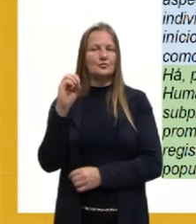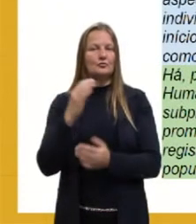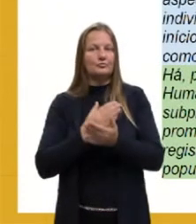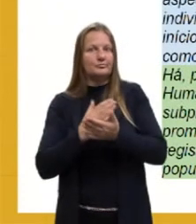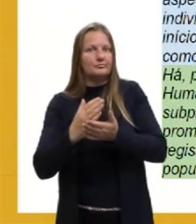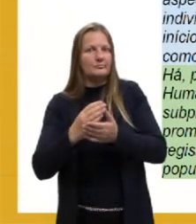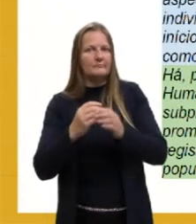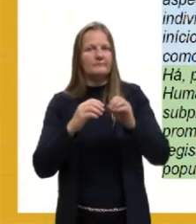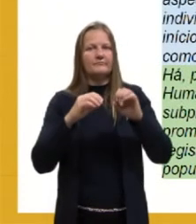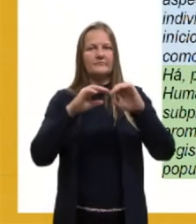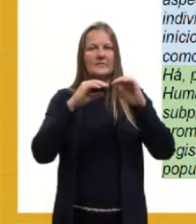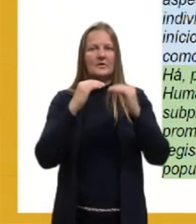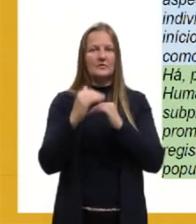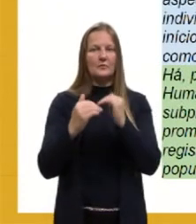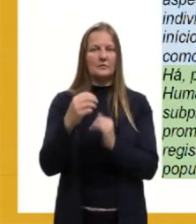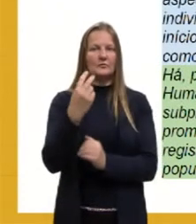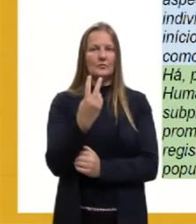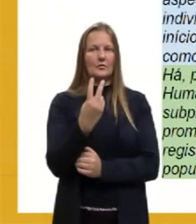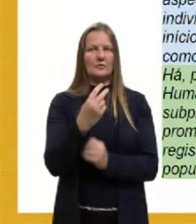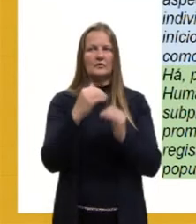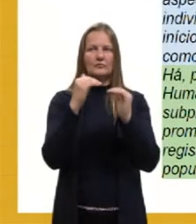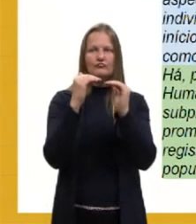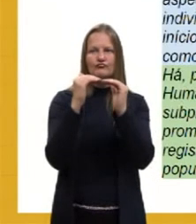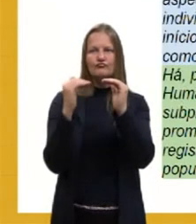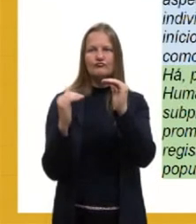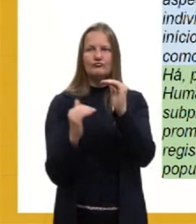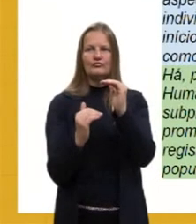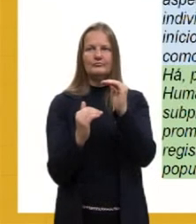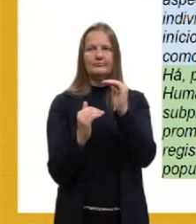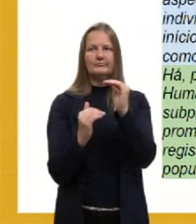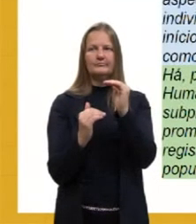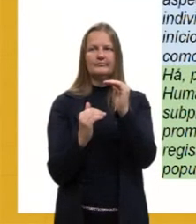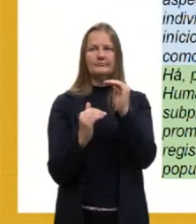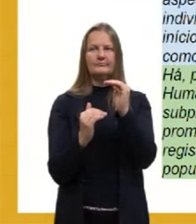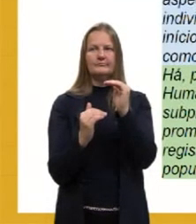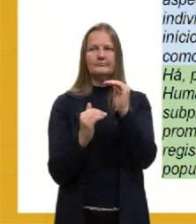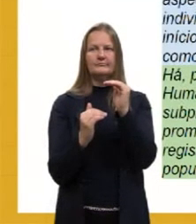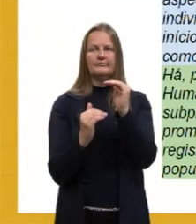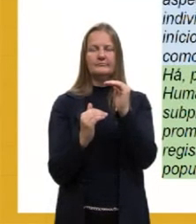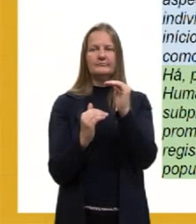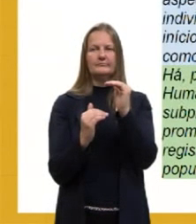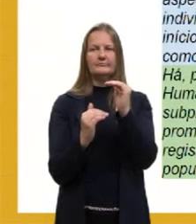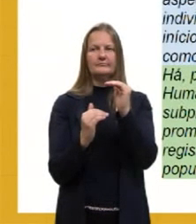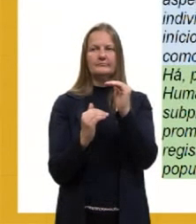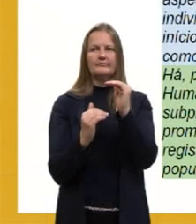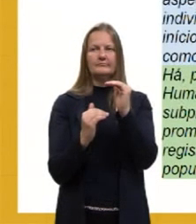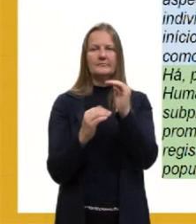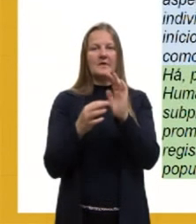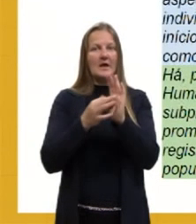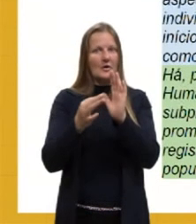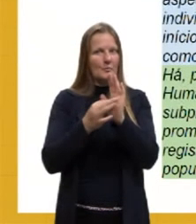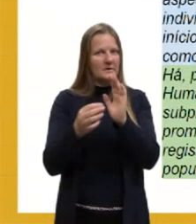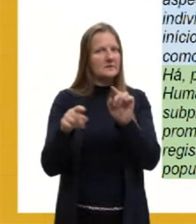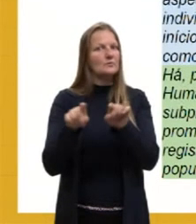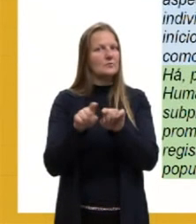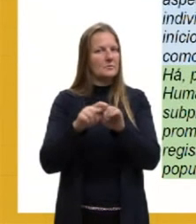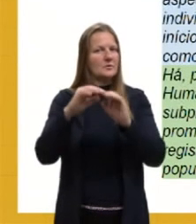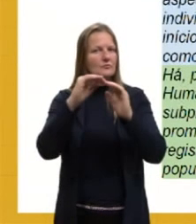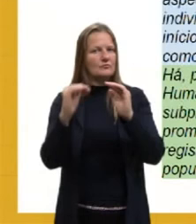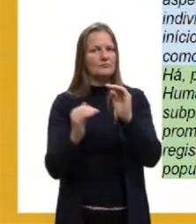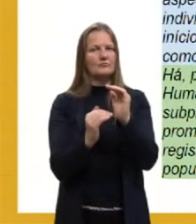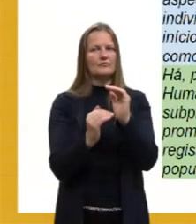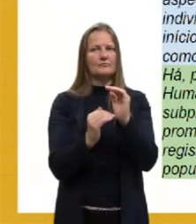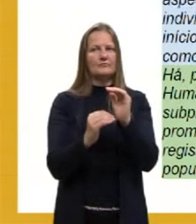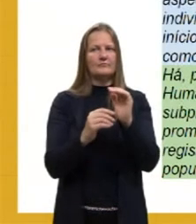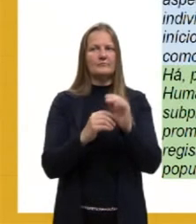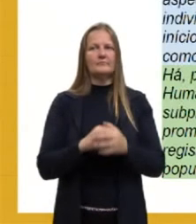que vai ser o nosso desenvolvimento 2 não é com essa argumentação também encerrando